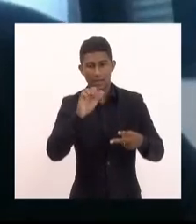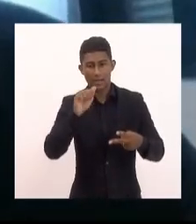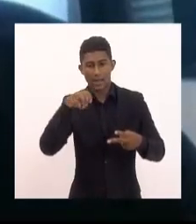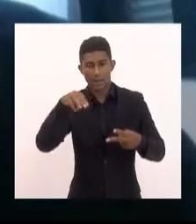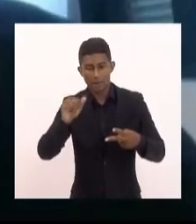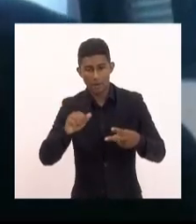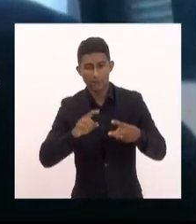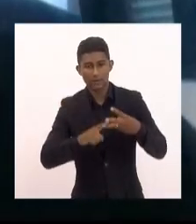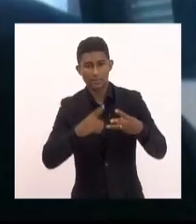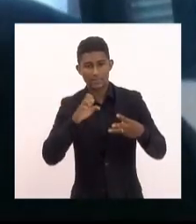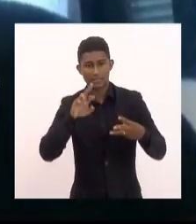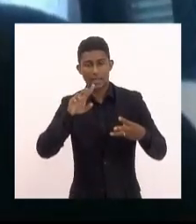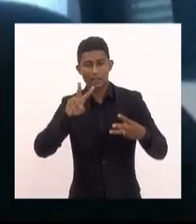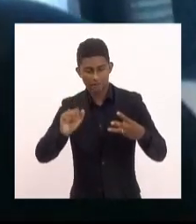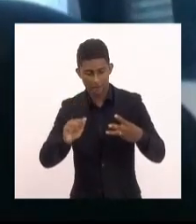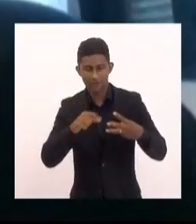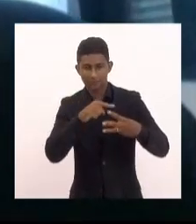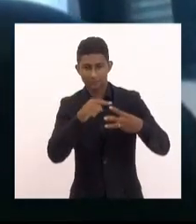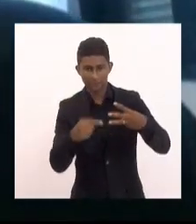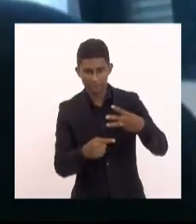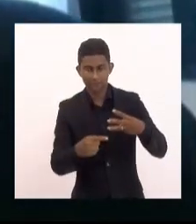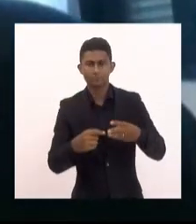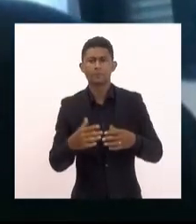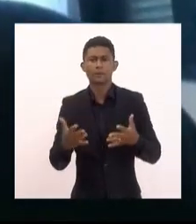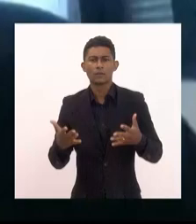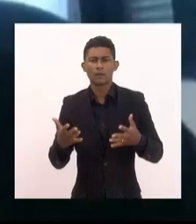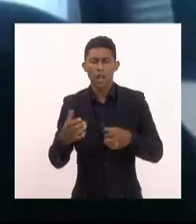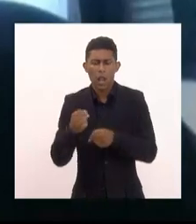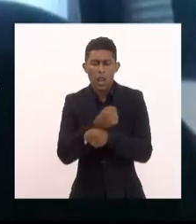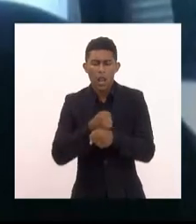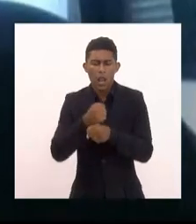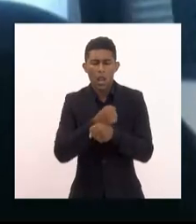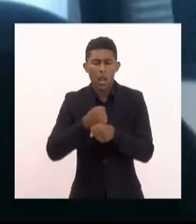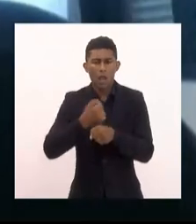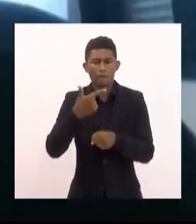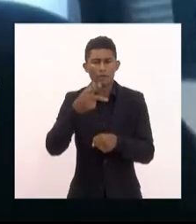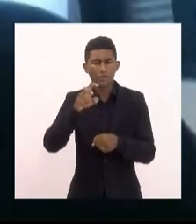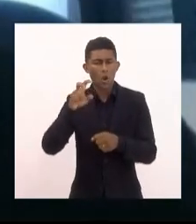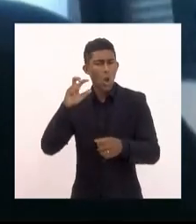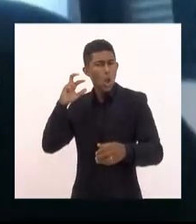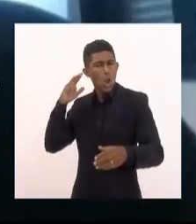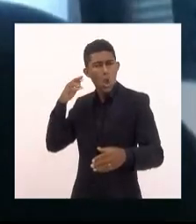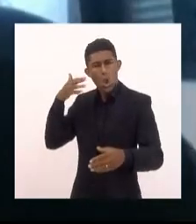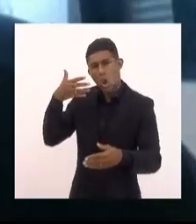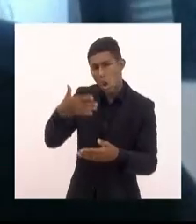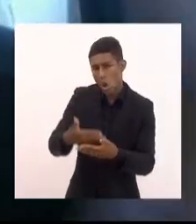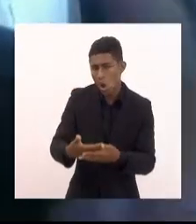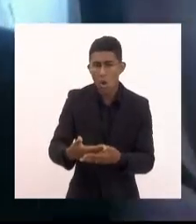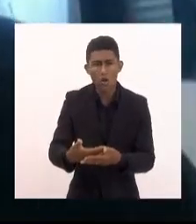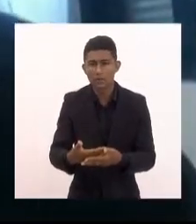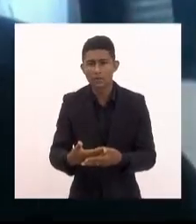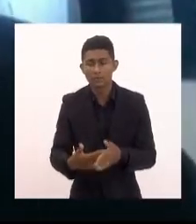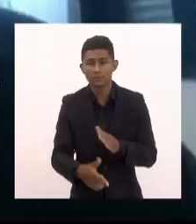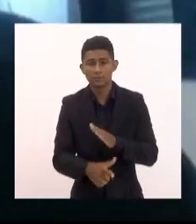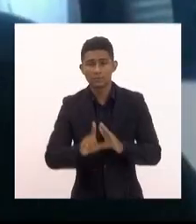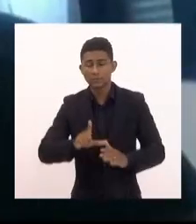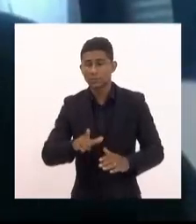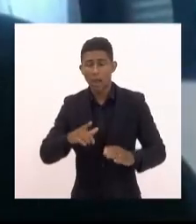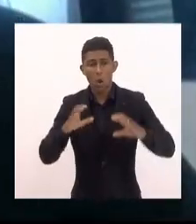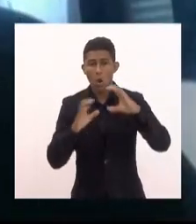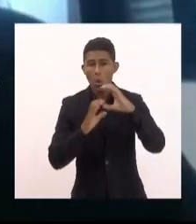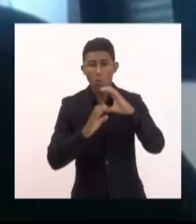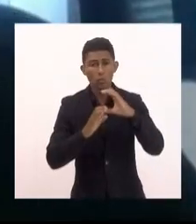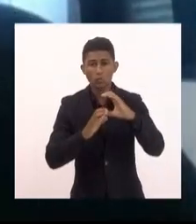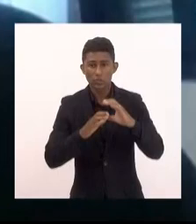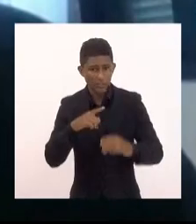Indústria. Em 25 anos, André Siciliano, creia, nunca tinha havido um único concurso para